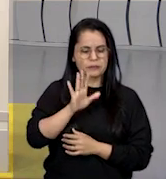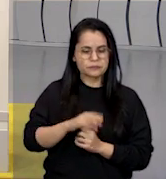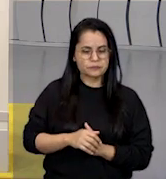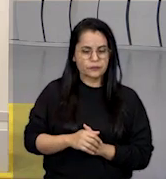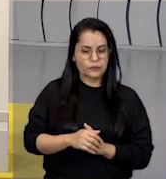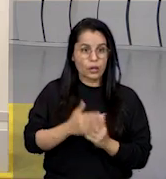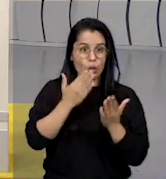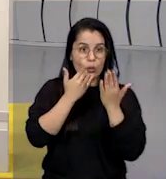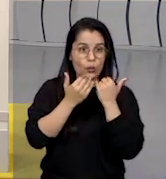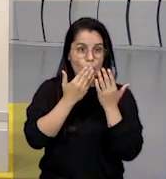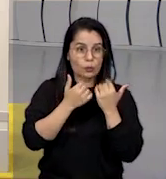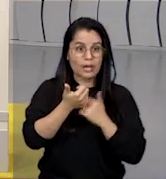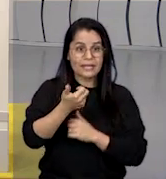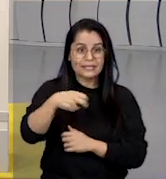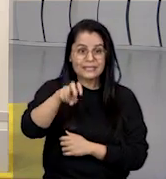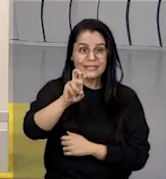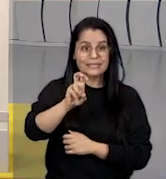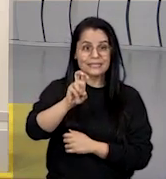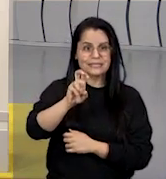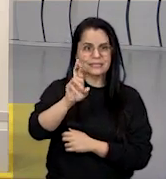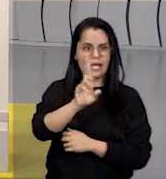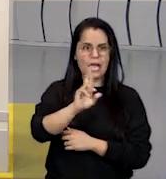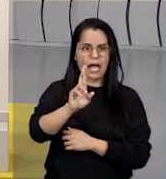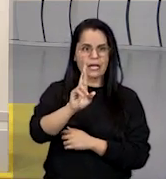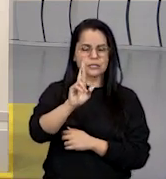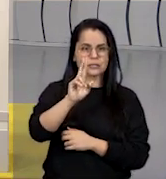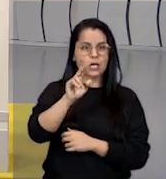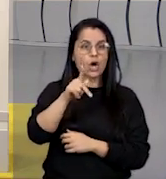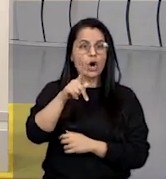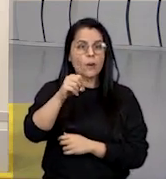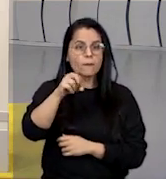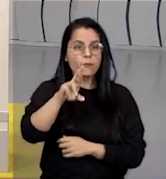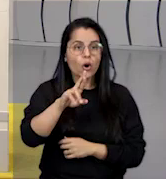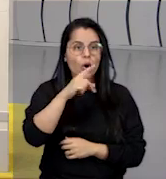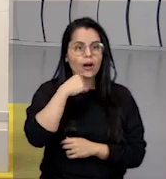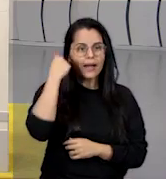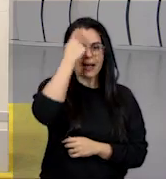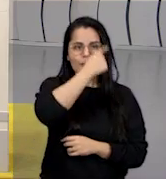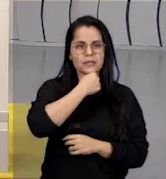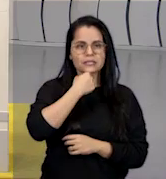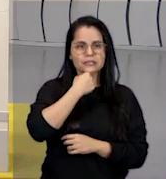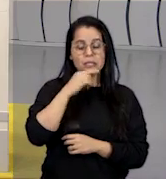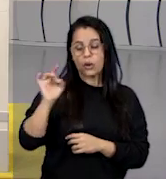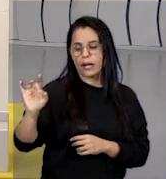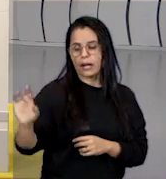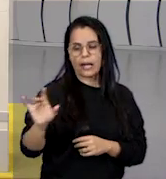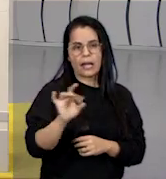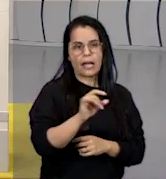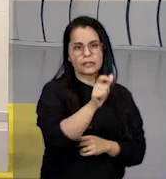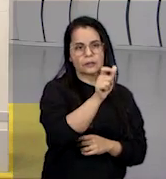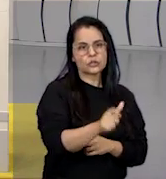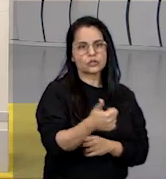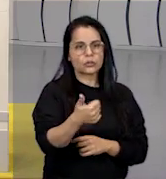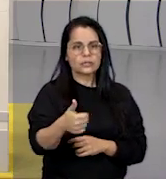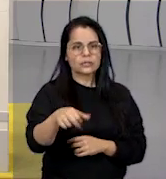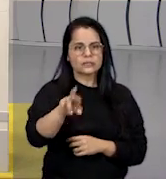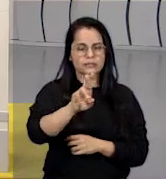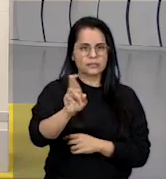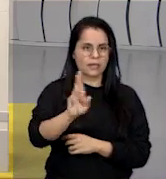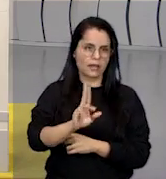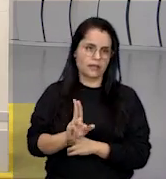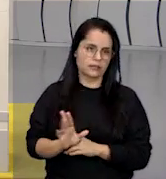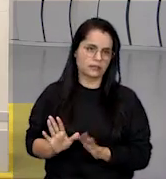jantar custou R$15 por cabeça. Ou seja, cada pessoa que entrou custou R$15.